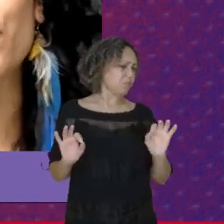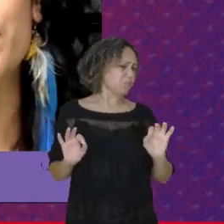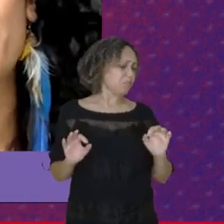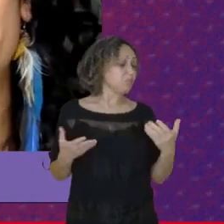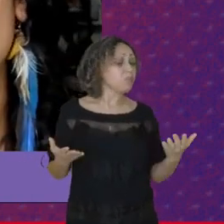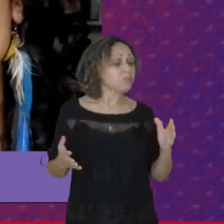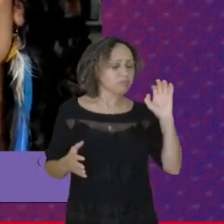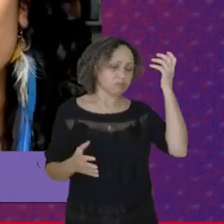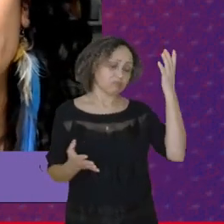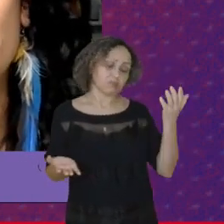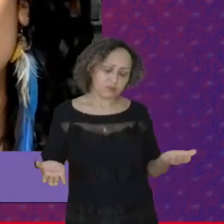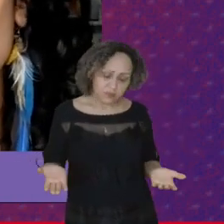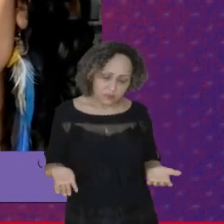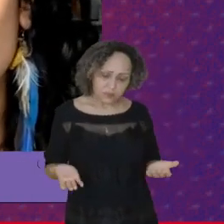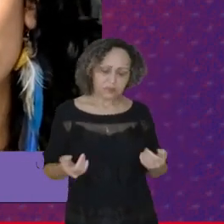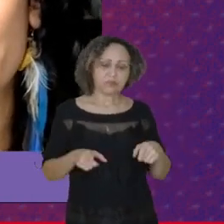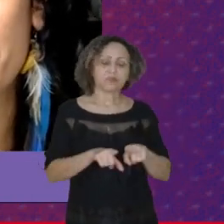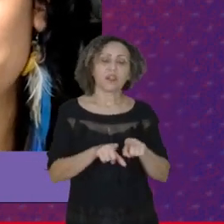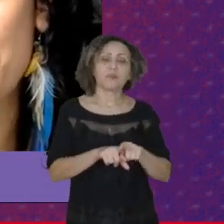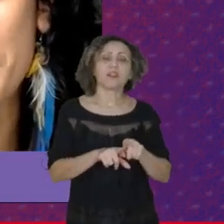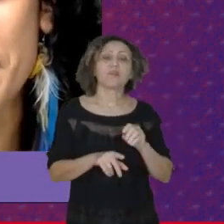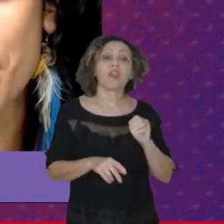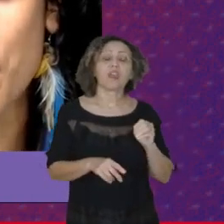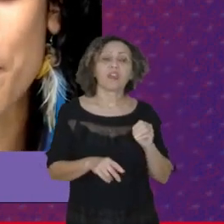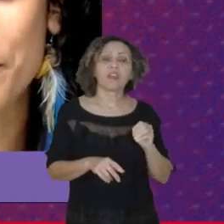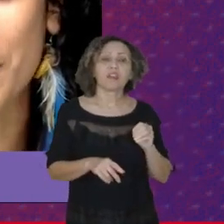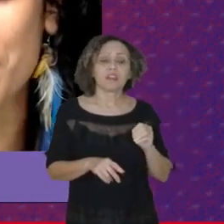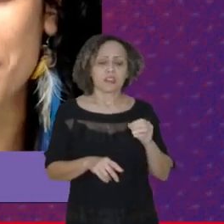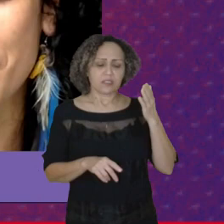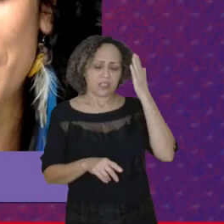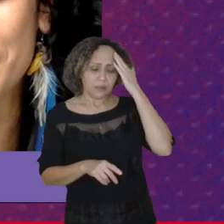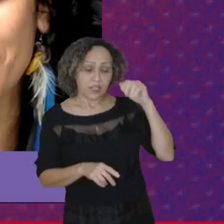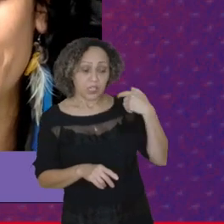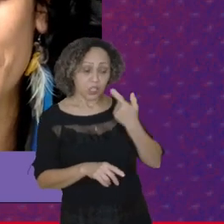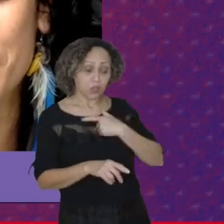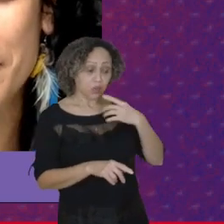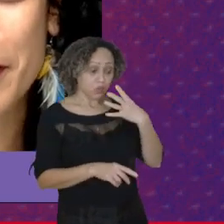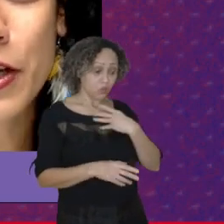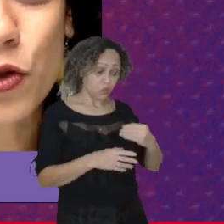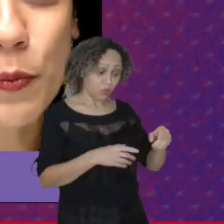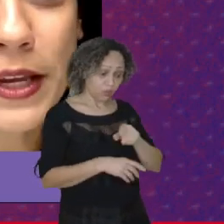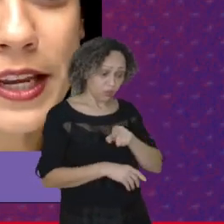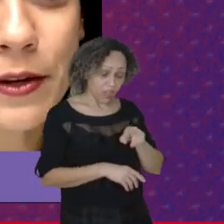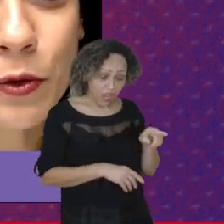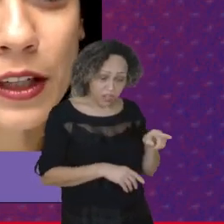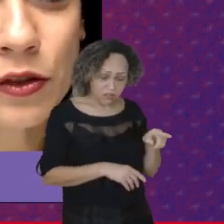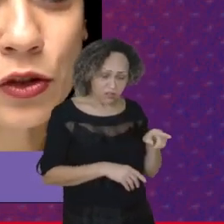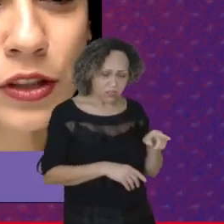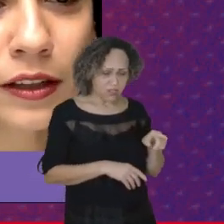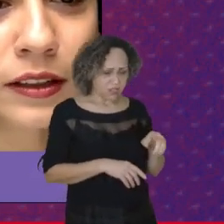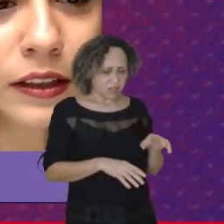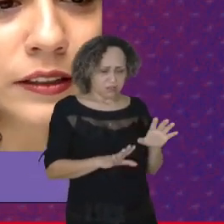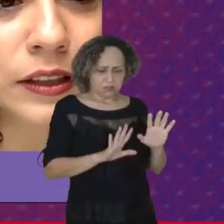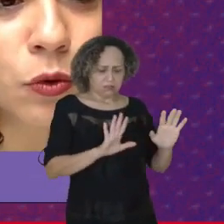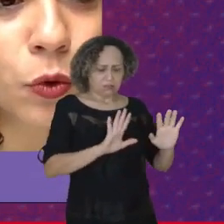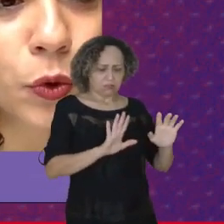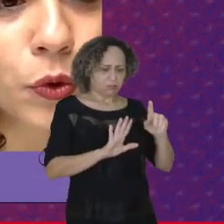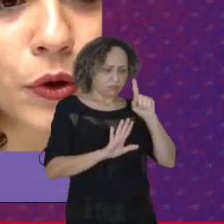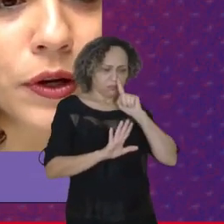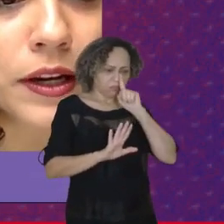inclui também a gente saber que nossos filhos estão fora de perigo, que a nossa família está fora de perigo, que a gente